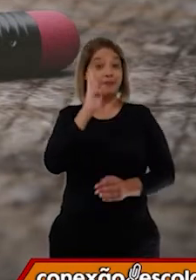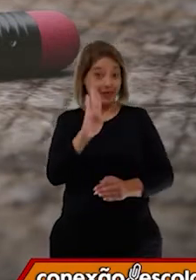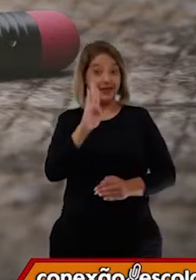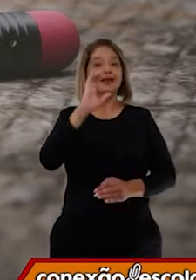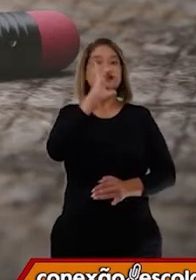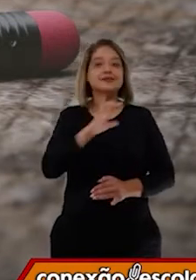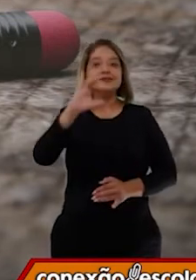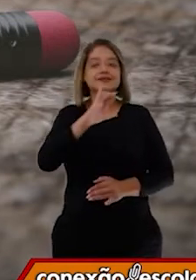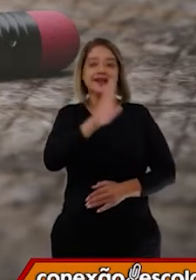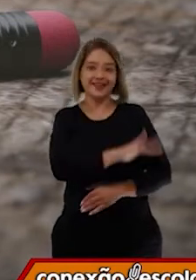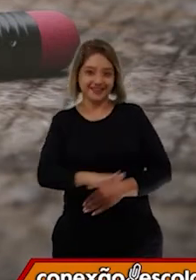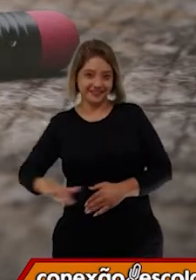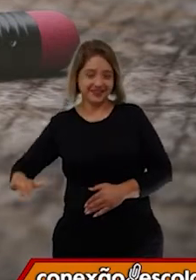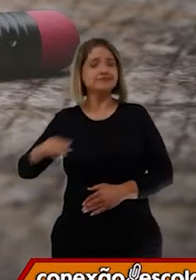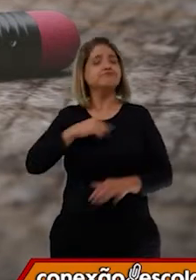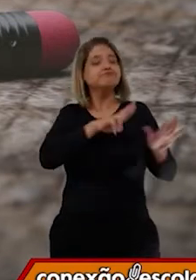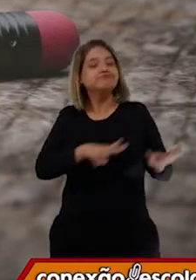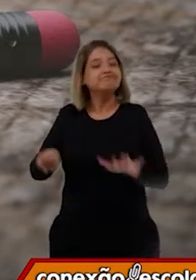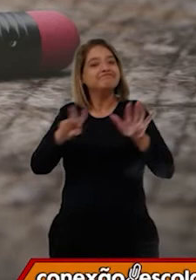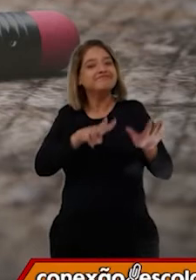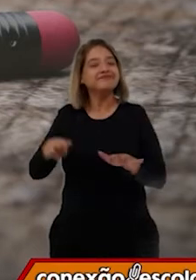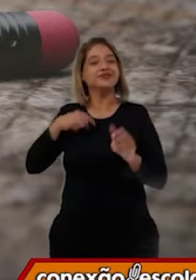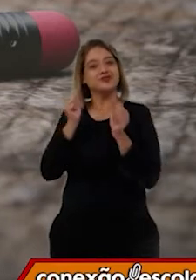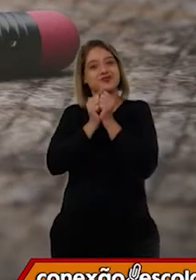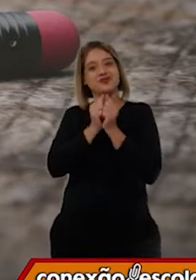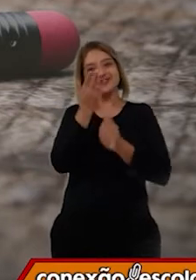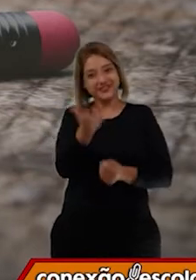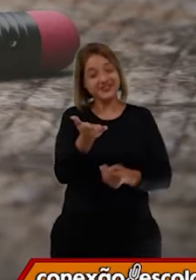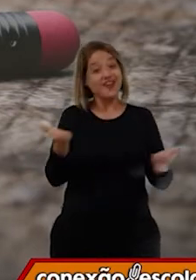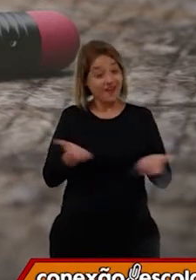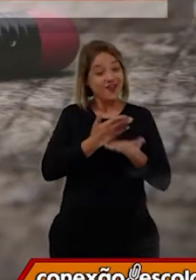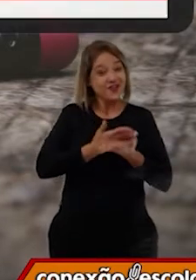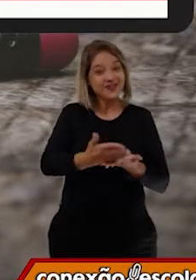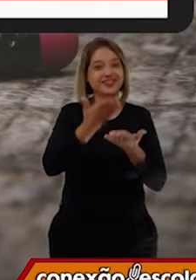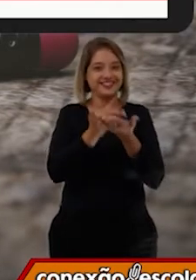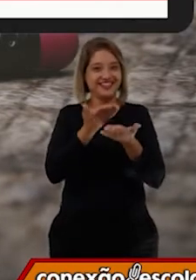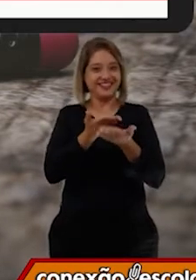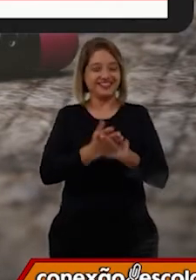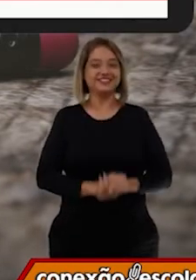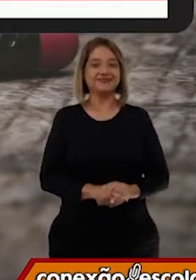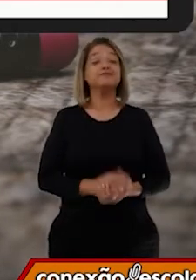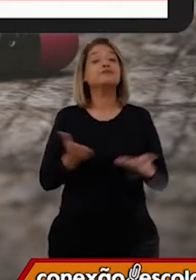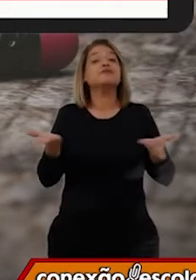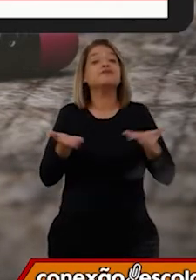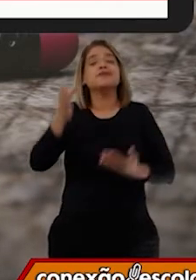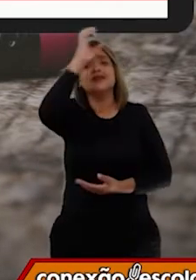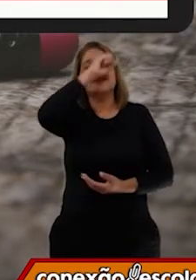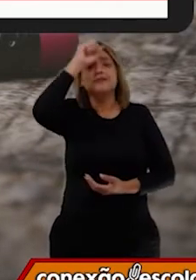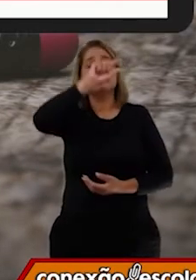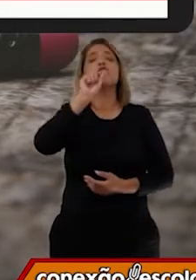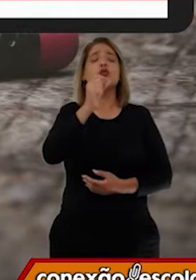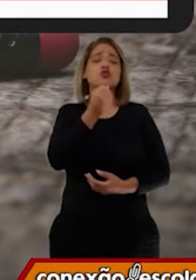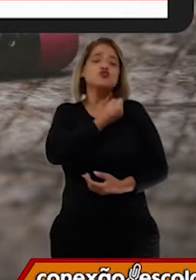infância. Toda semana estarei aqui com vocês. Vamos começar a nossa aula? Hoje nós vamos aprender sobre os números